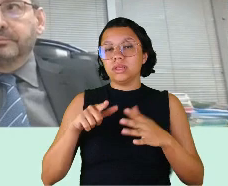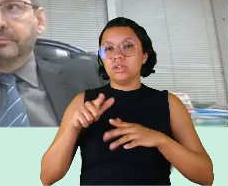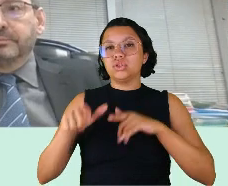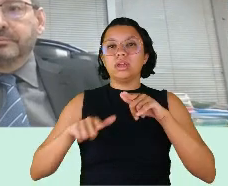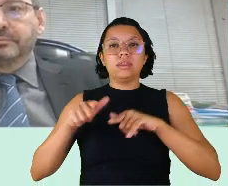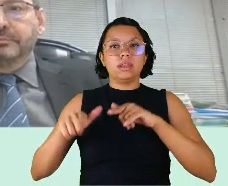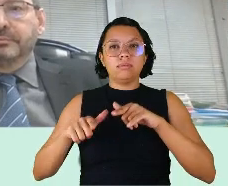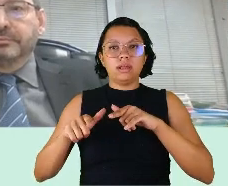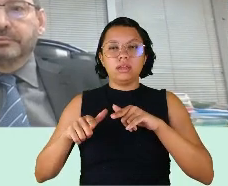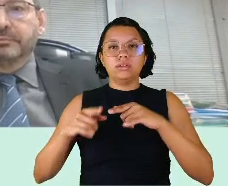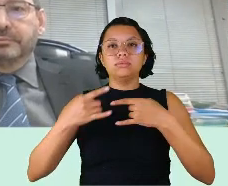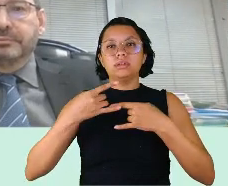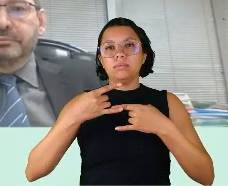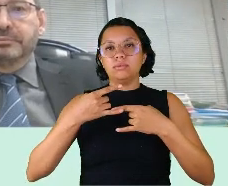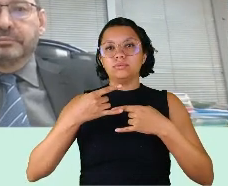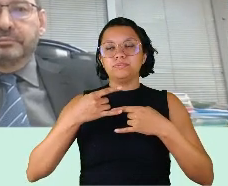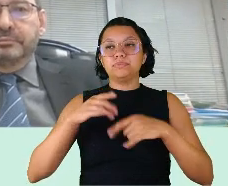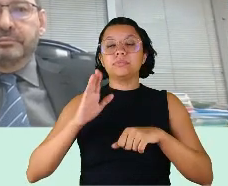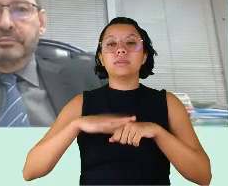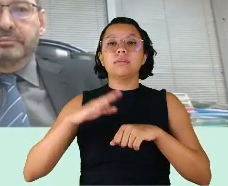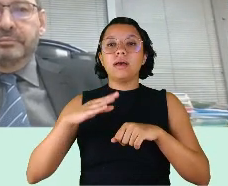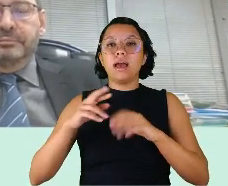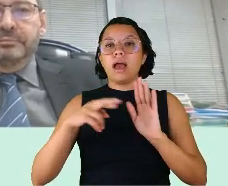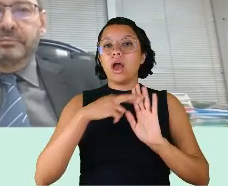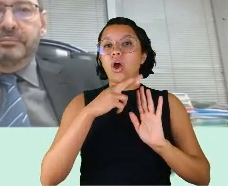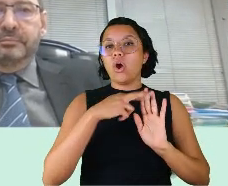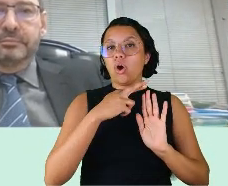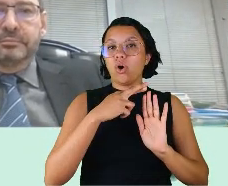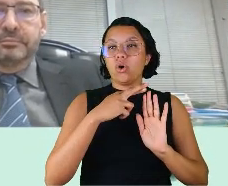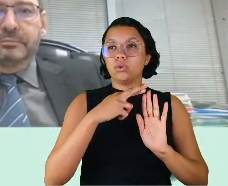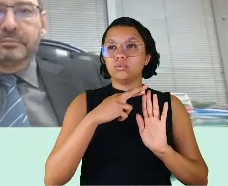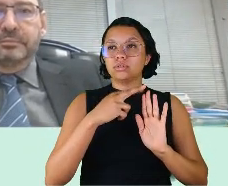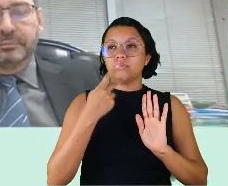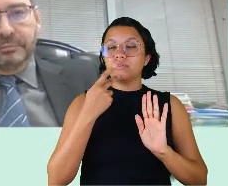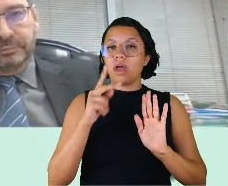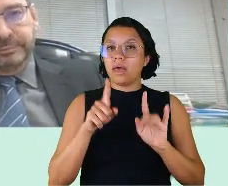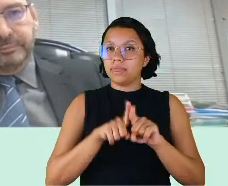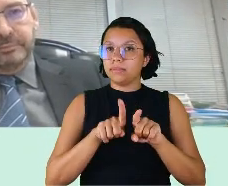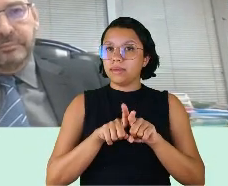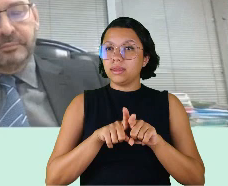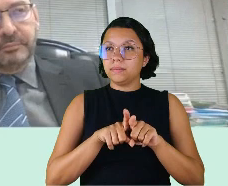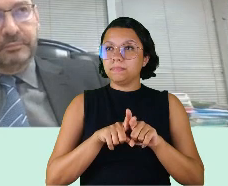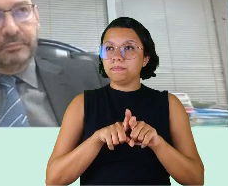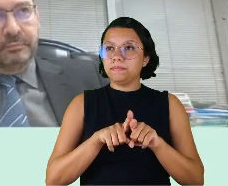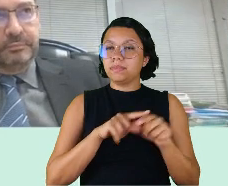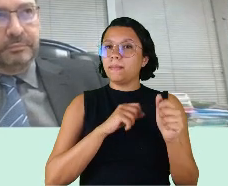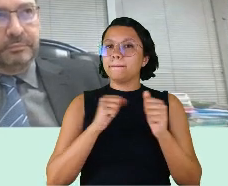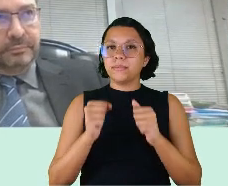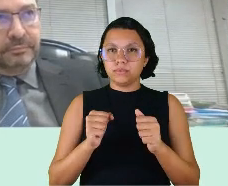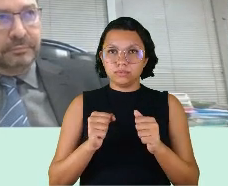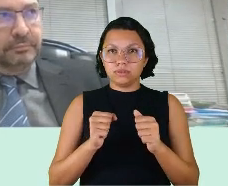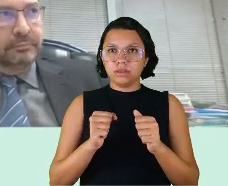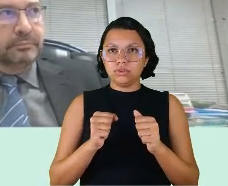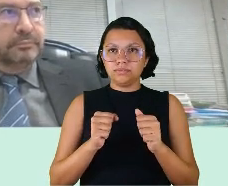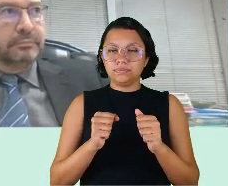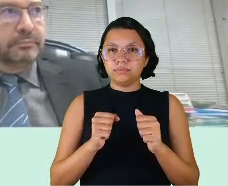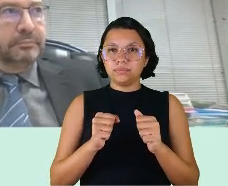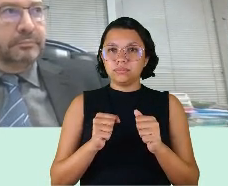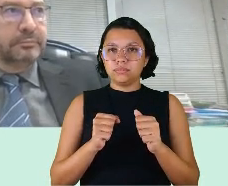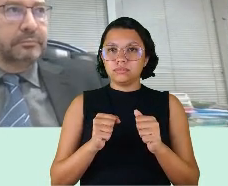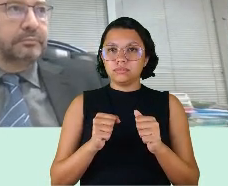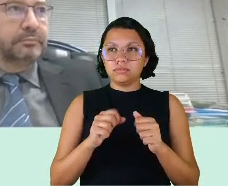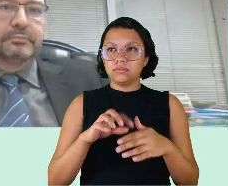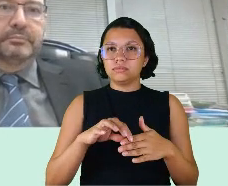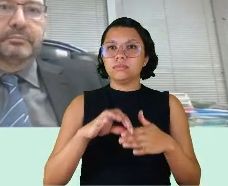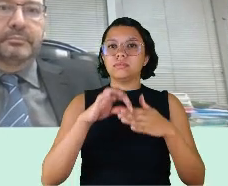em regime de trabalho remoto. E mais, a resolução prevê também a possibilidade